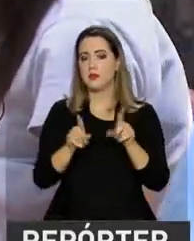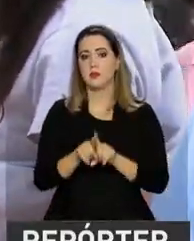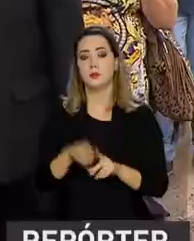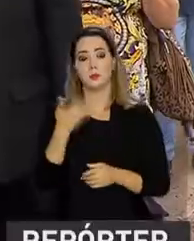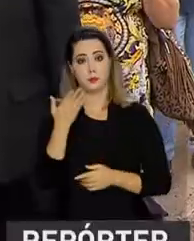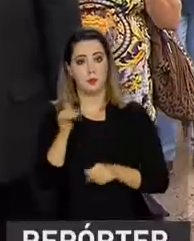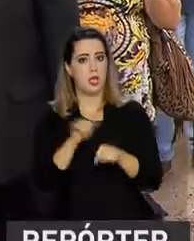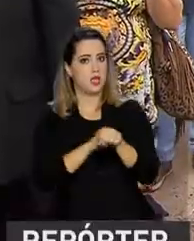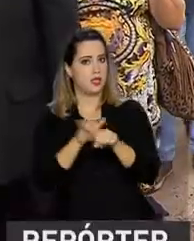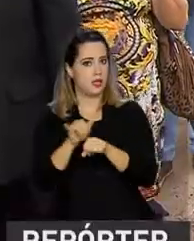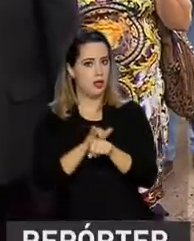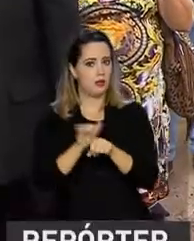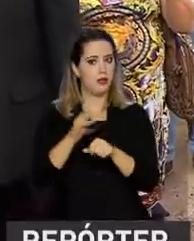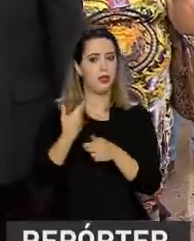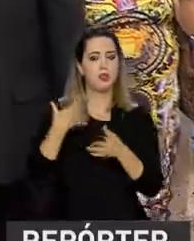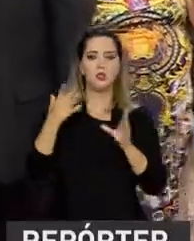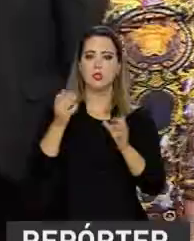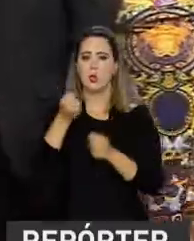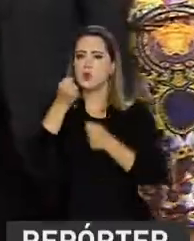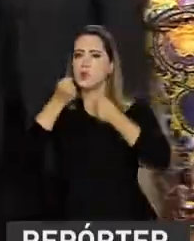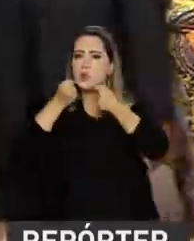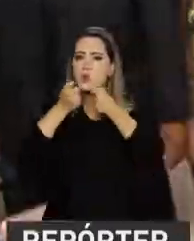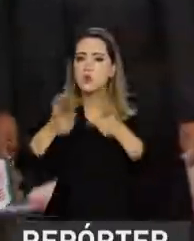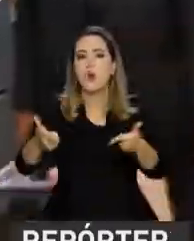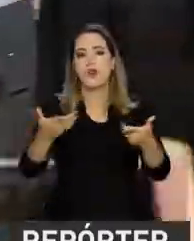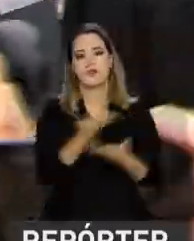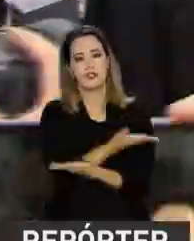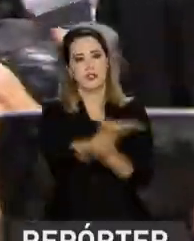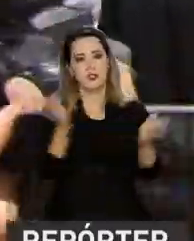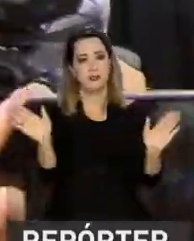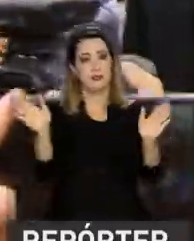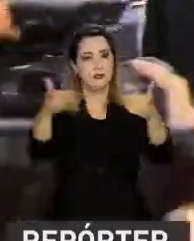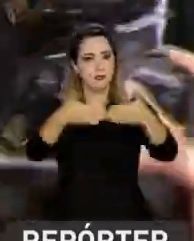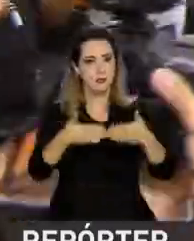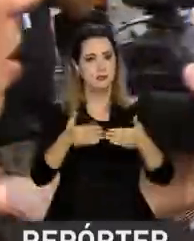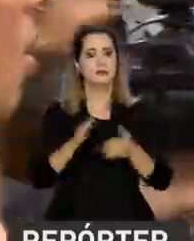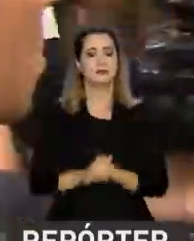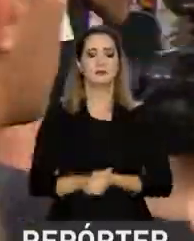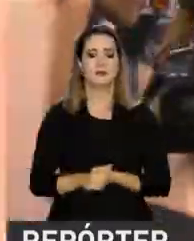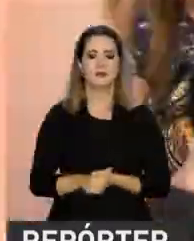parte a sorte foi lançada com o fechamento dos portões